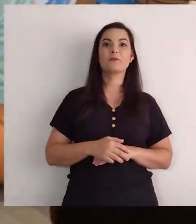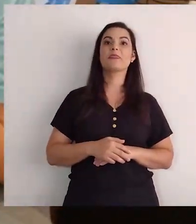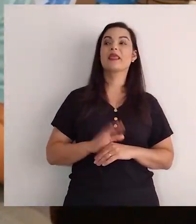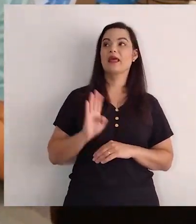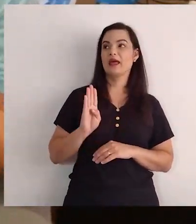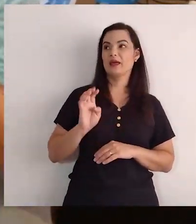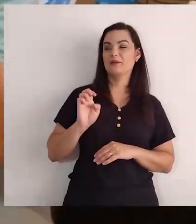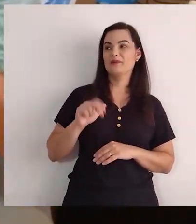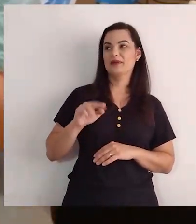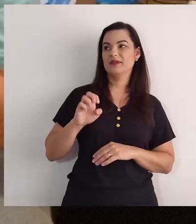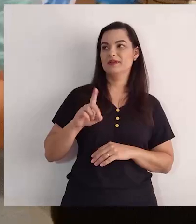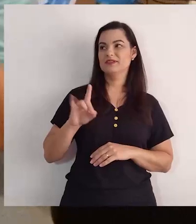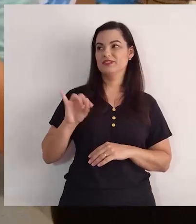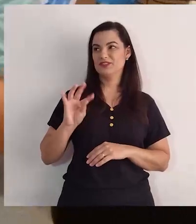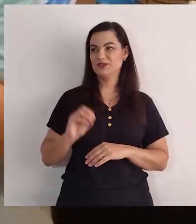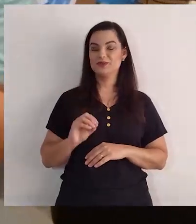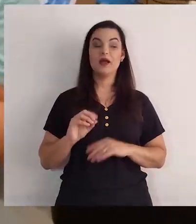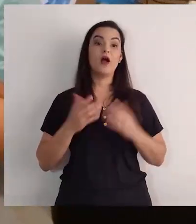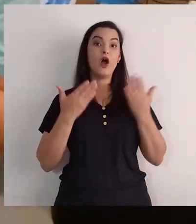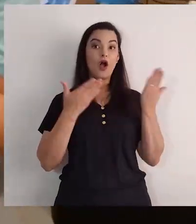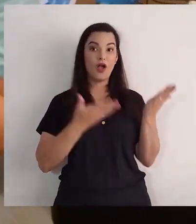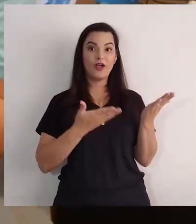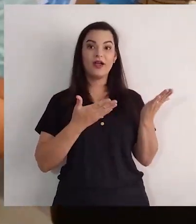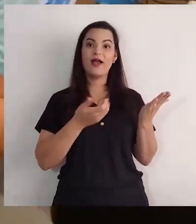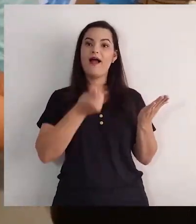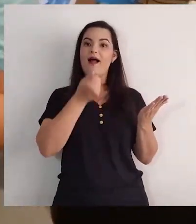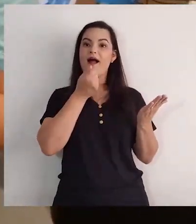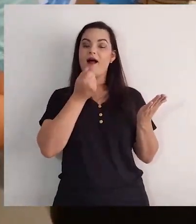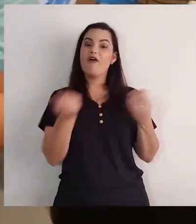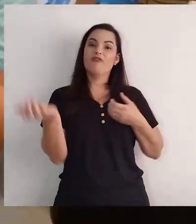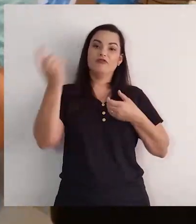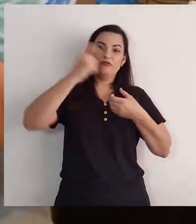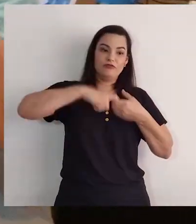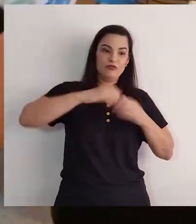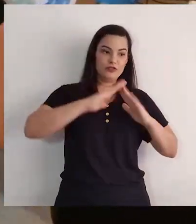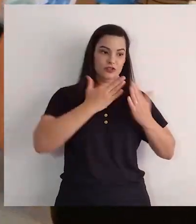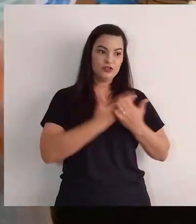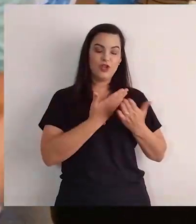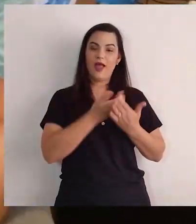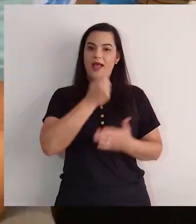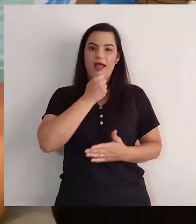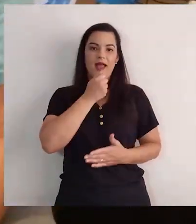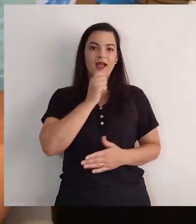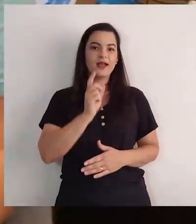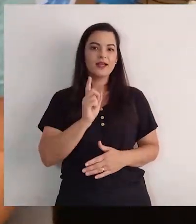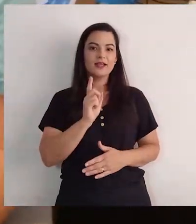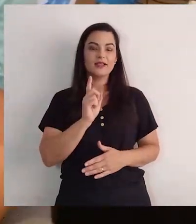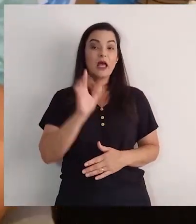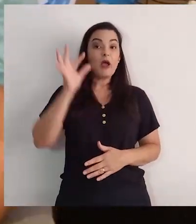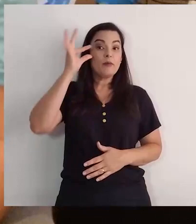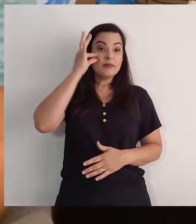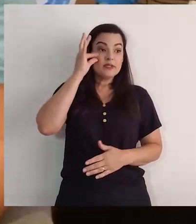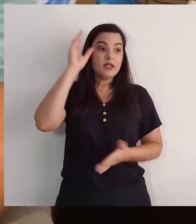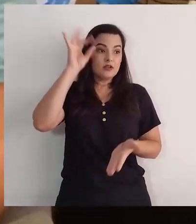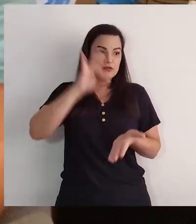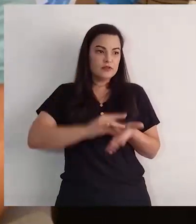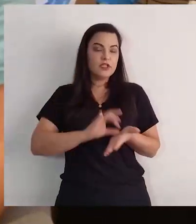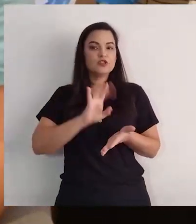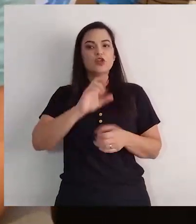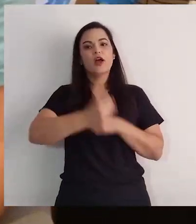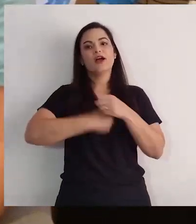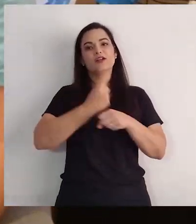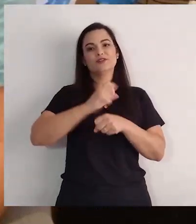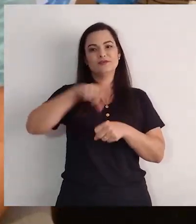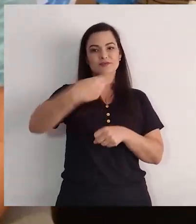usar Fatito. Tá, o Lucas, ele ainda não voltou para a escola, ele vai voltar para o presencial só o ano que vem. E eu